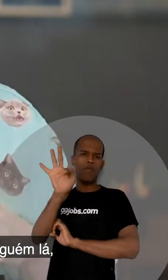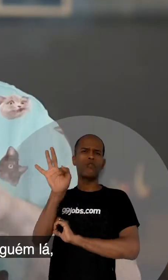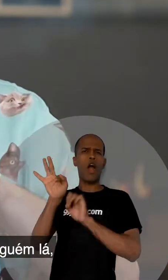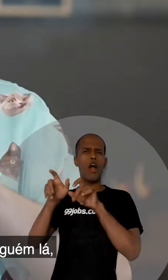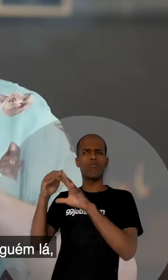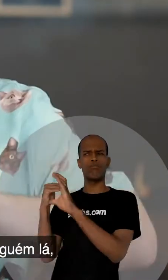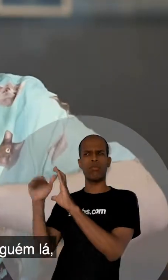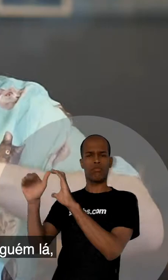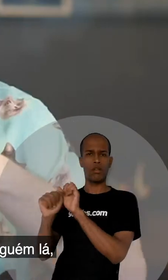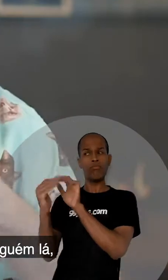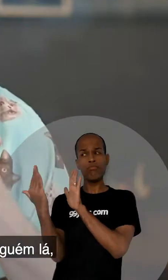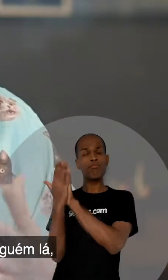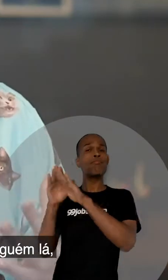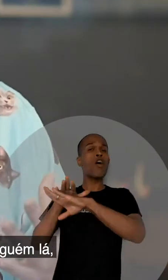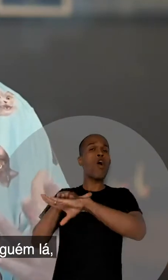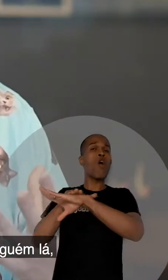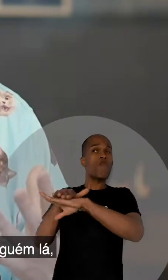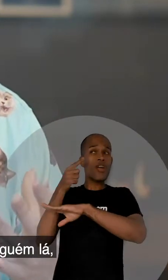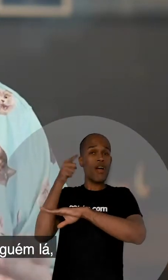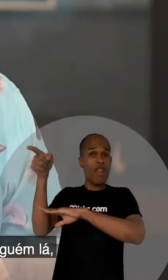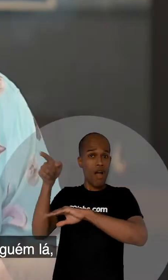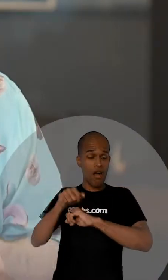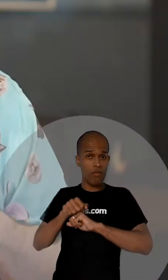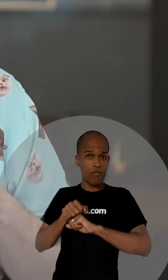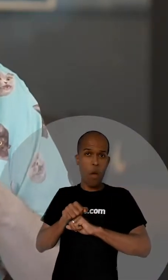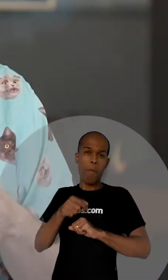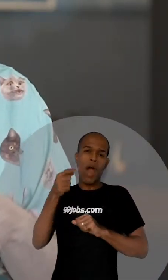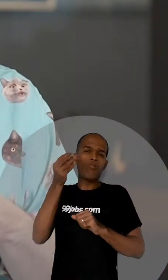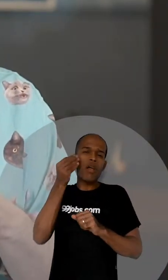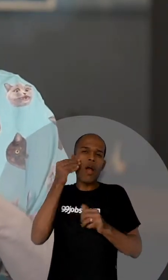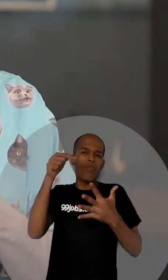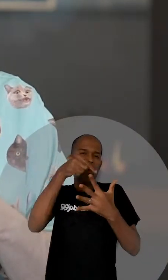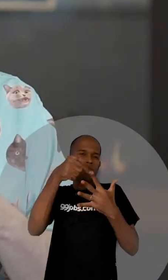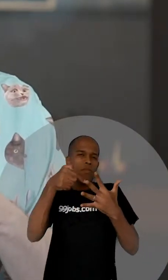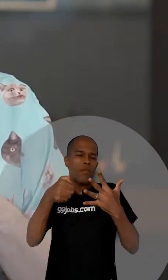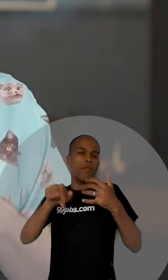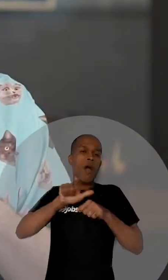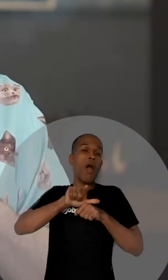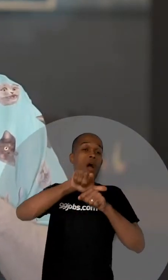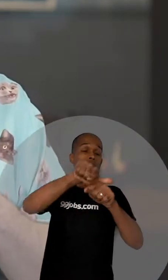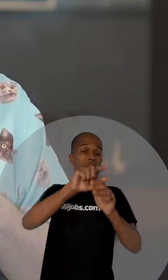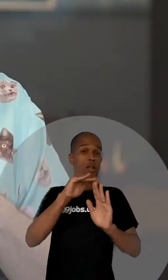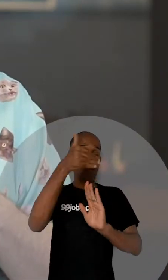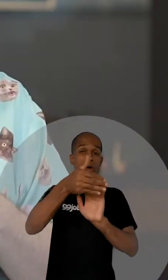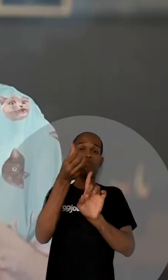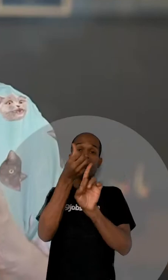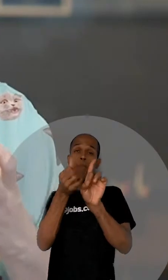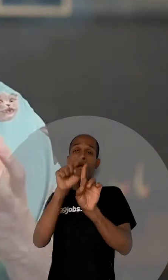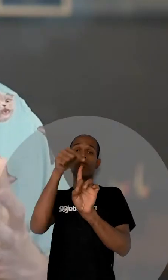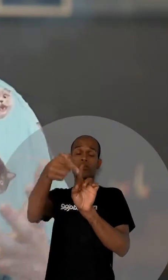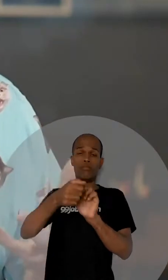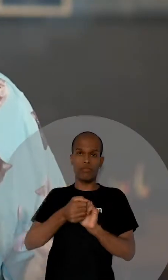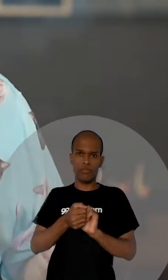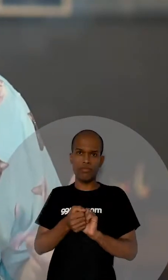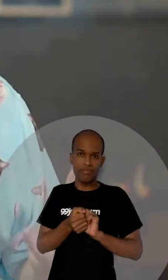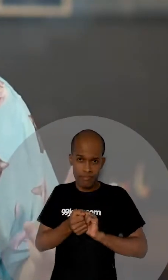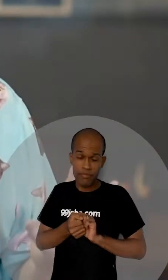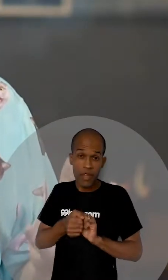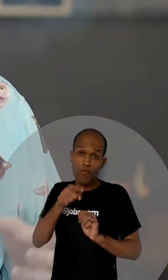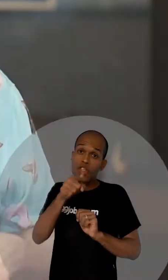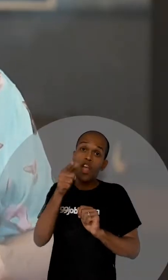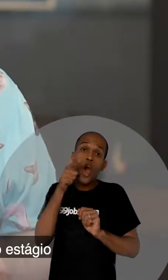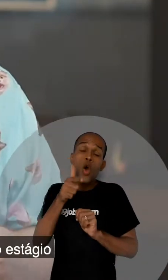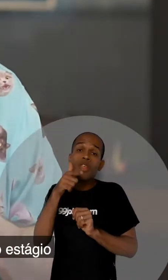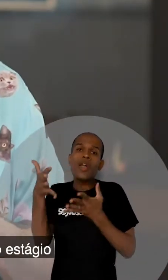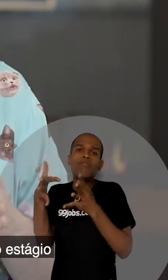lá na facu, manda um e-mail, conversa com alguém lá para jogar uma matéria, uma cadeira mais para frente, para o próximo semestre que